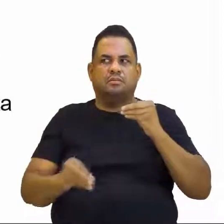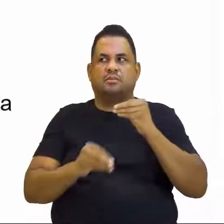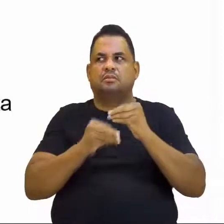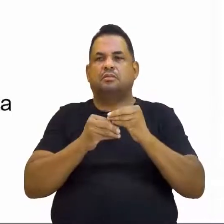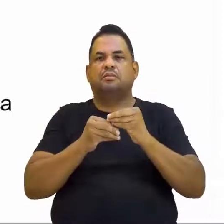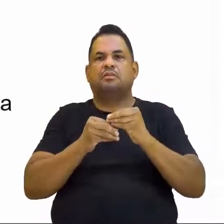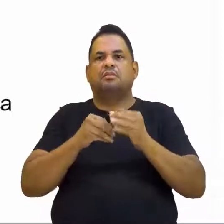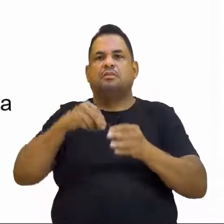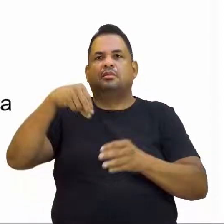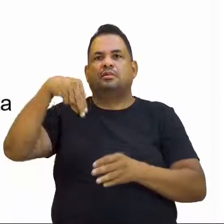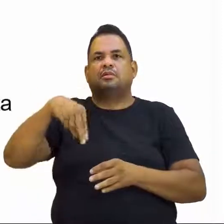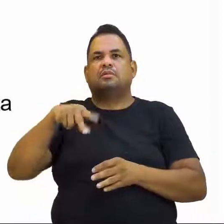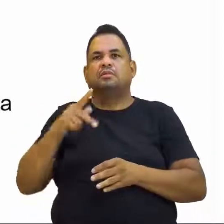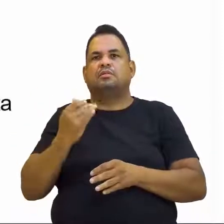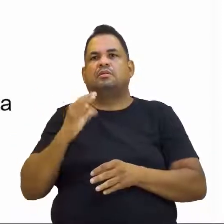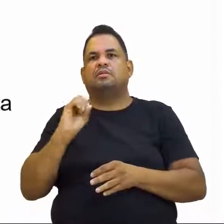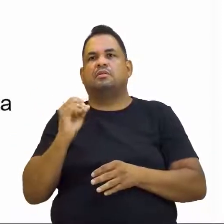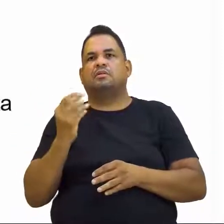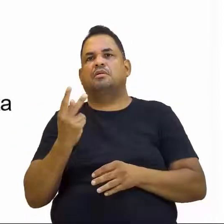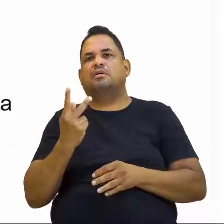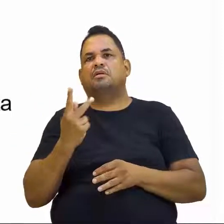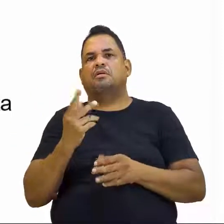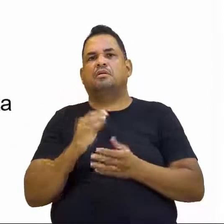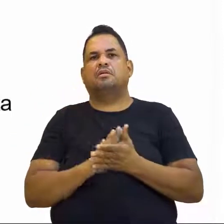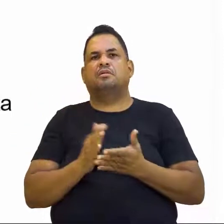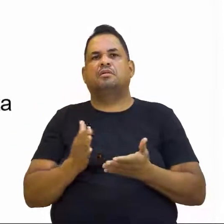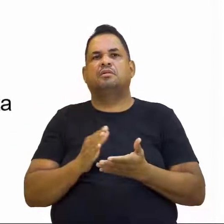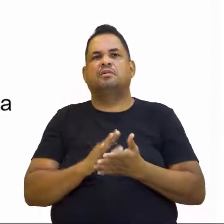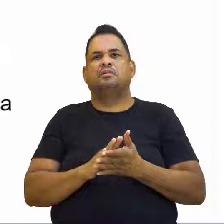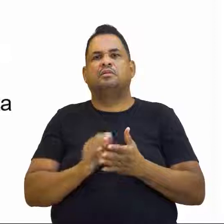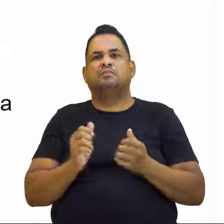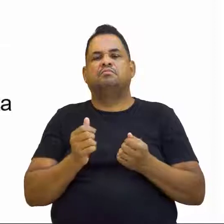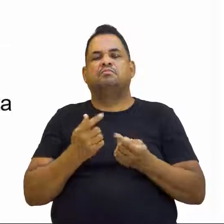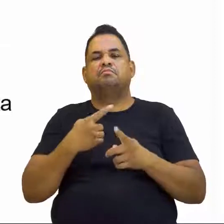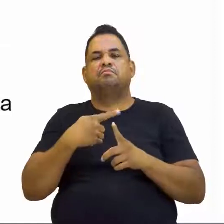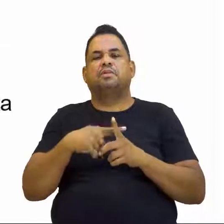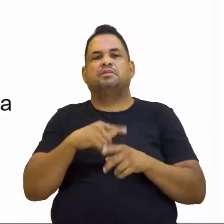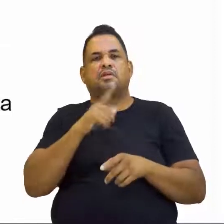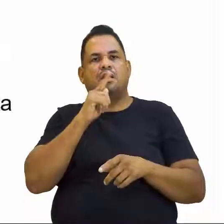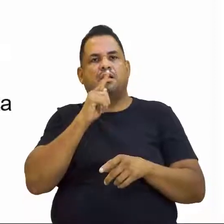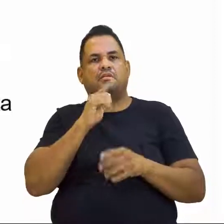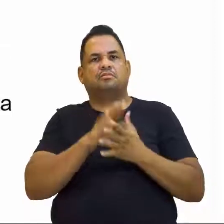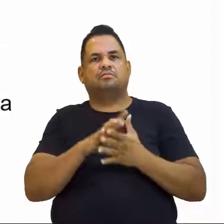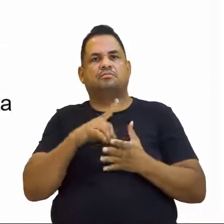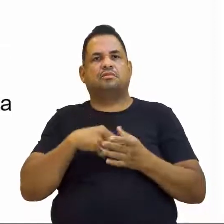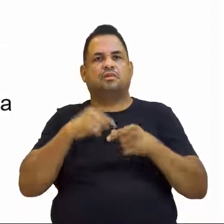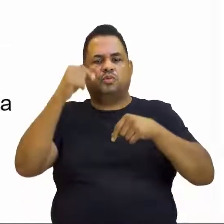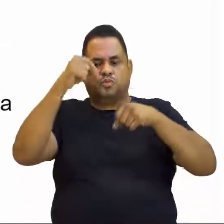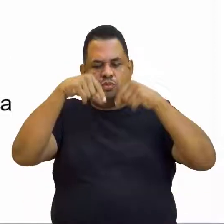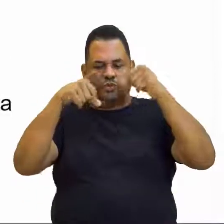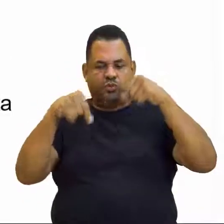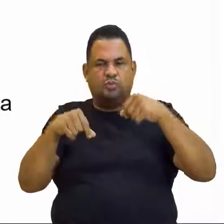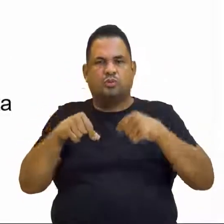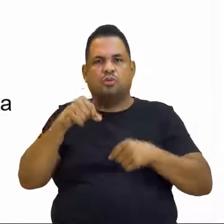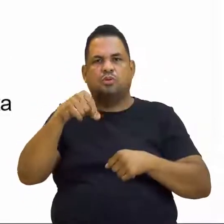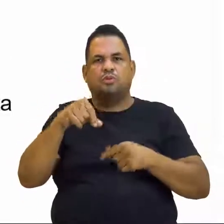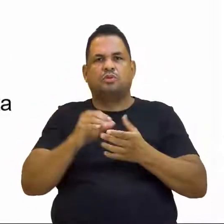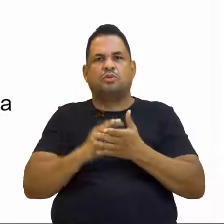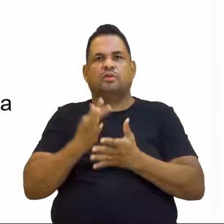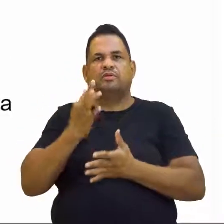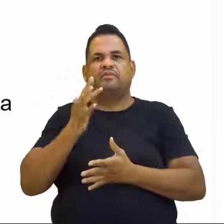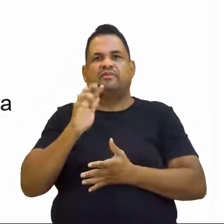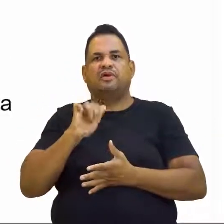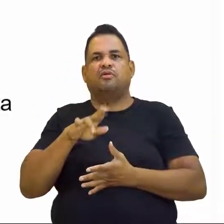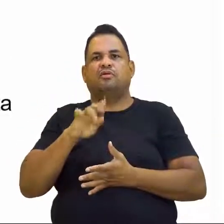adiciona-se hidróxido de amônio em água, contendo algumas gotas de fenolftaleína, que